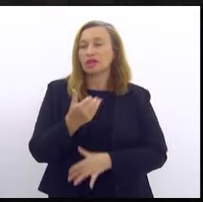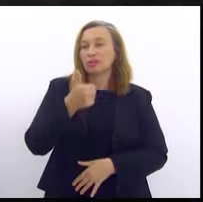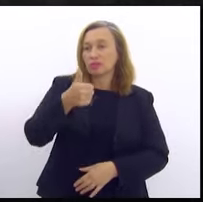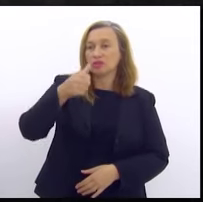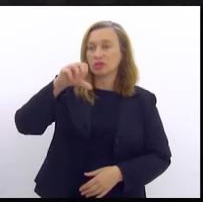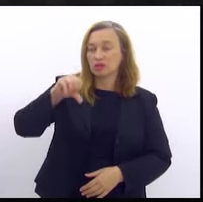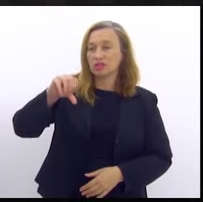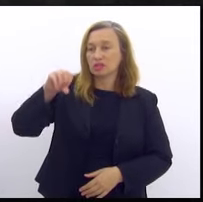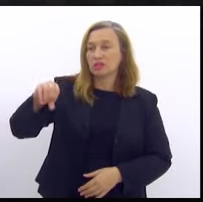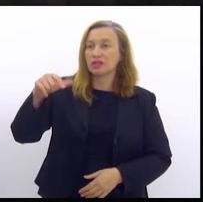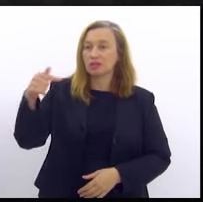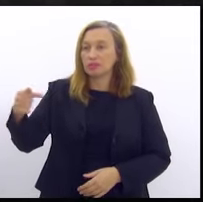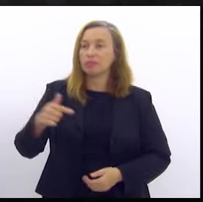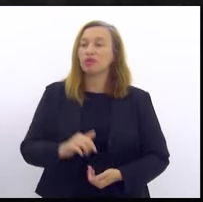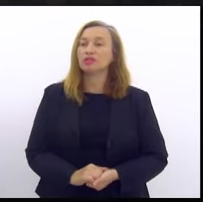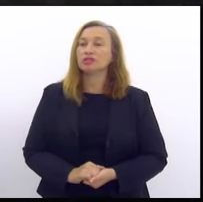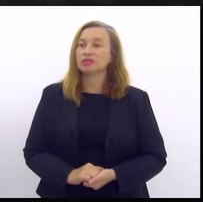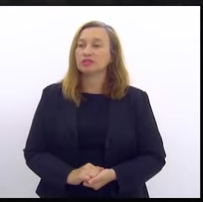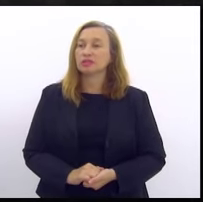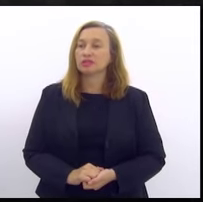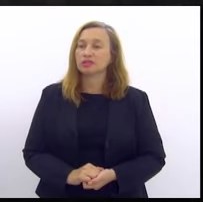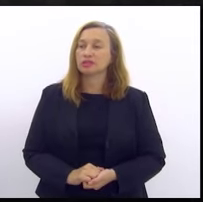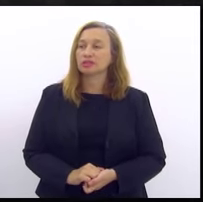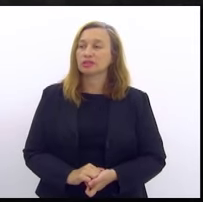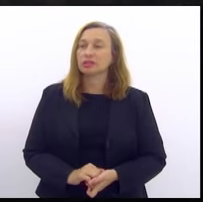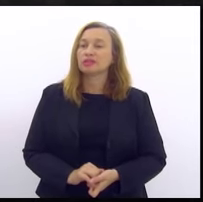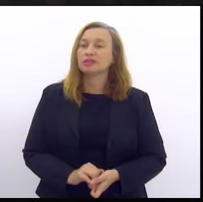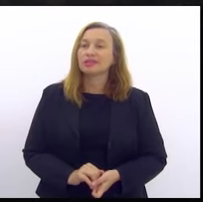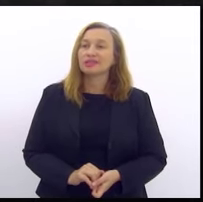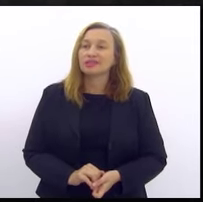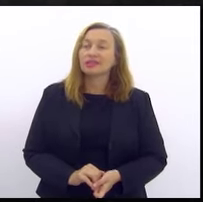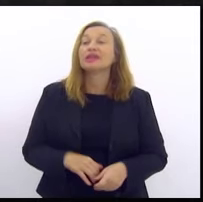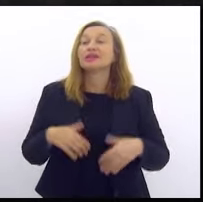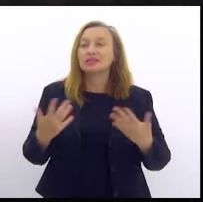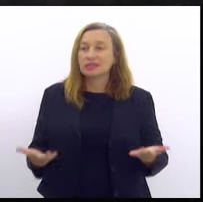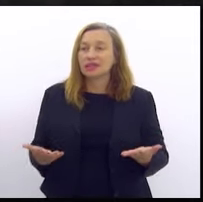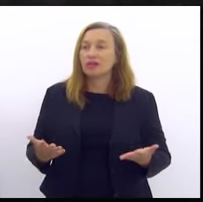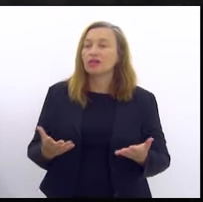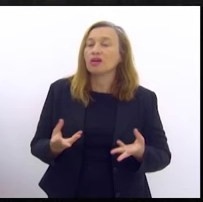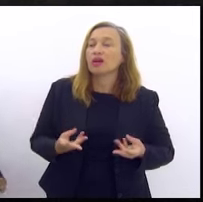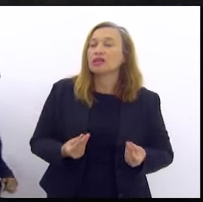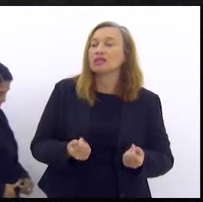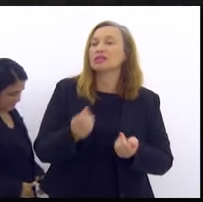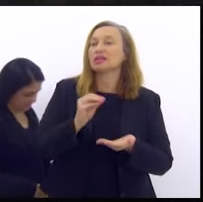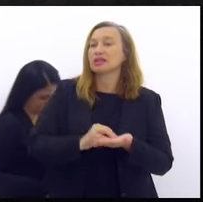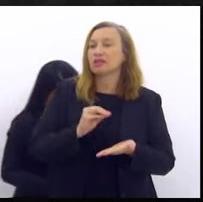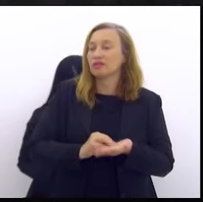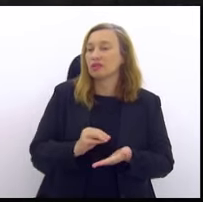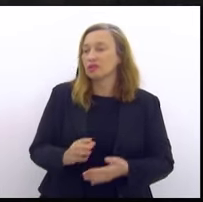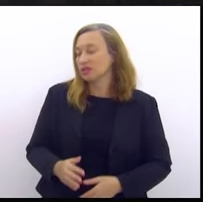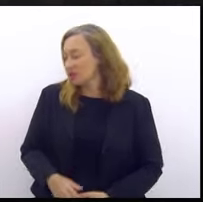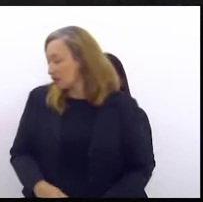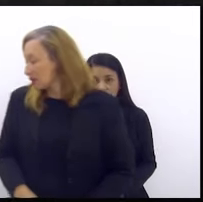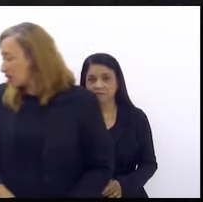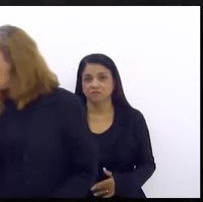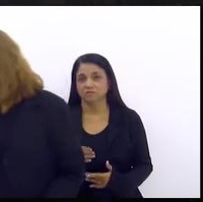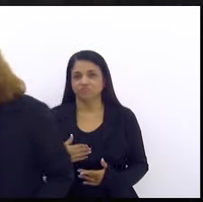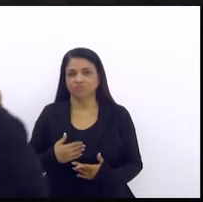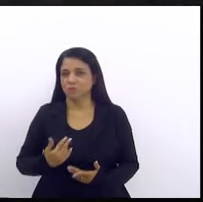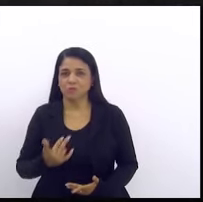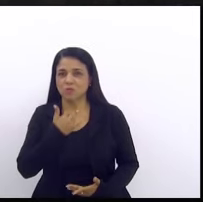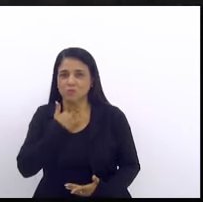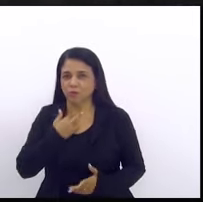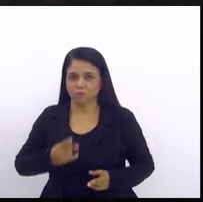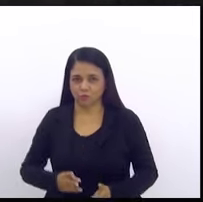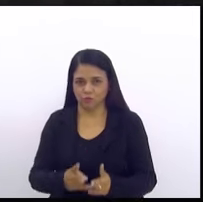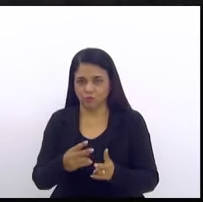é uma correção histórica que faz com esses funcionários. Então, a insensibilidade do governo não pode se manter. Eu acho que a